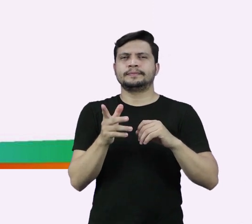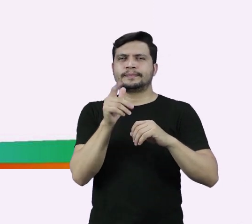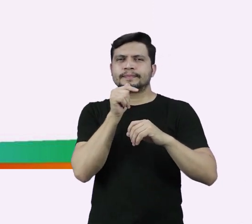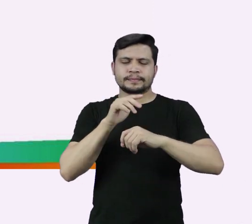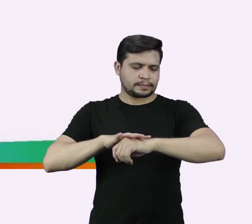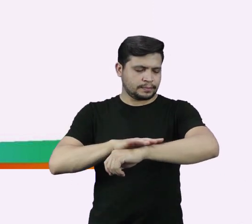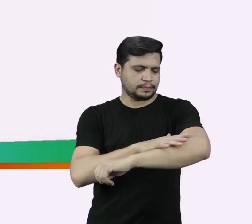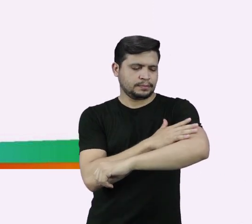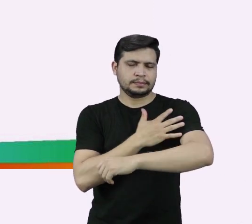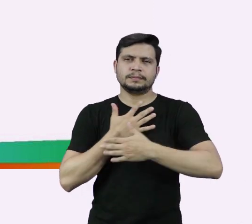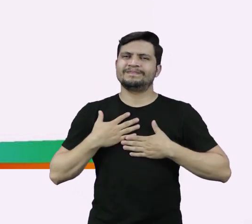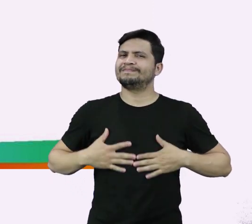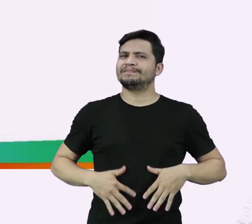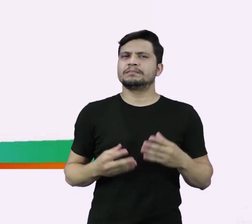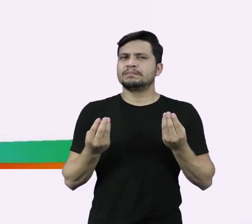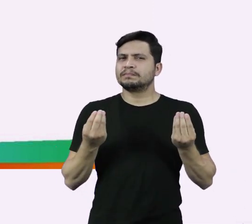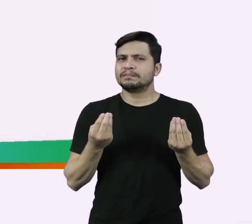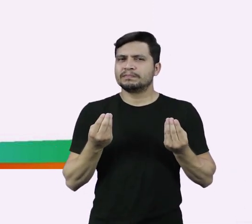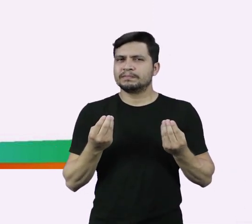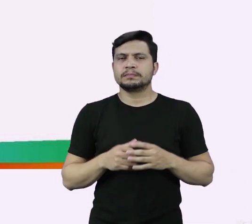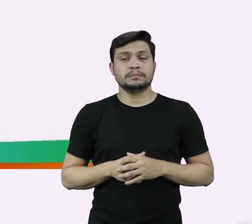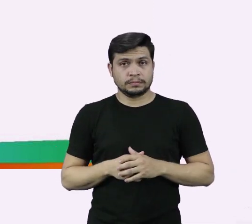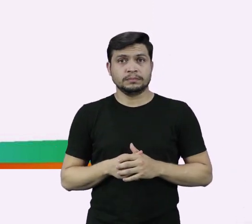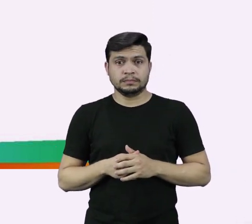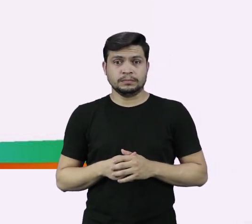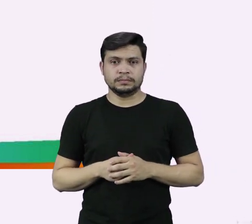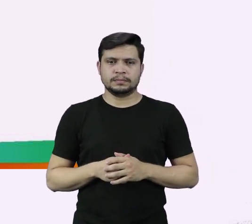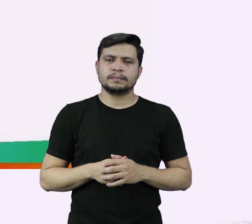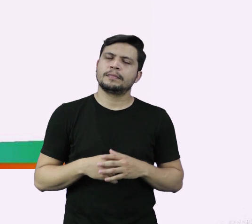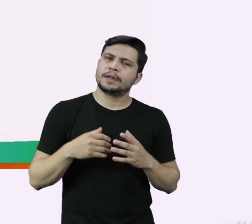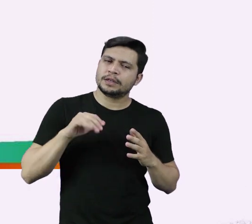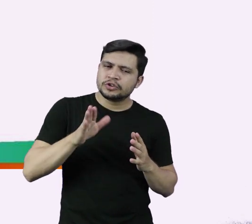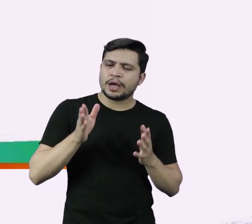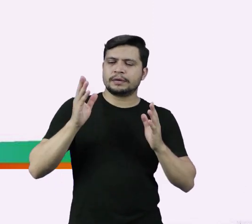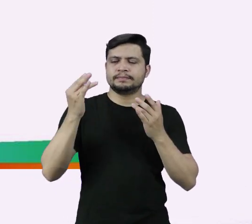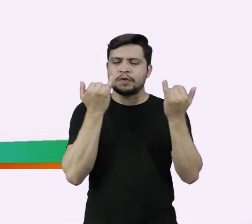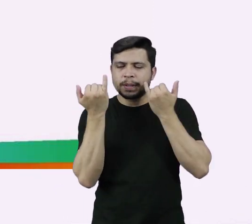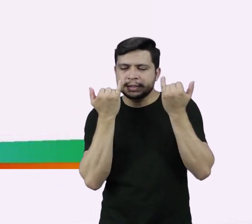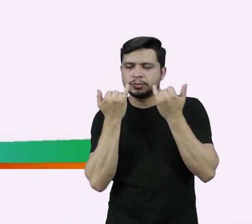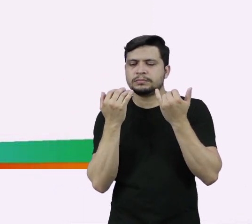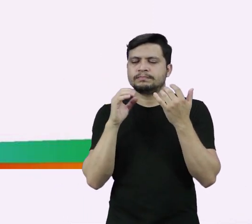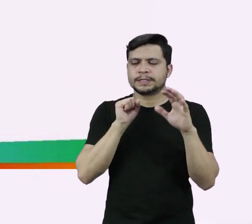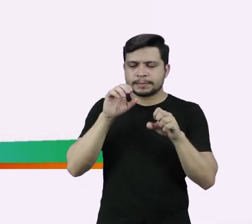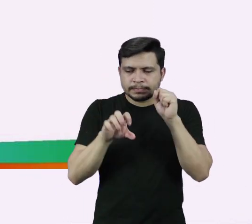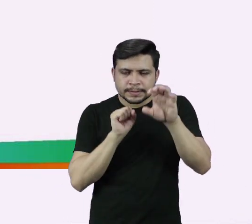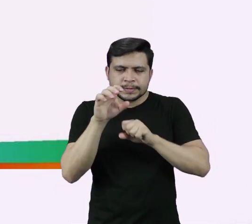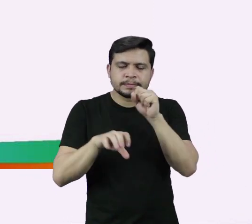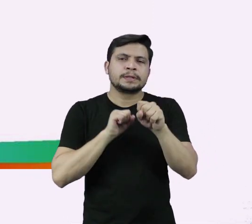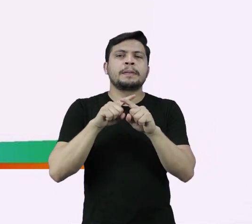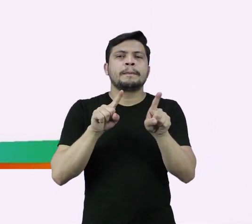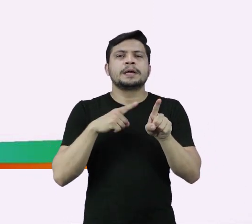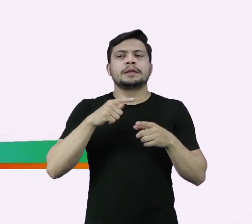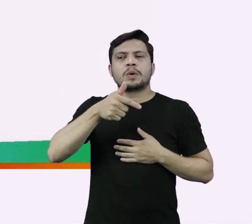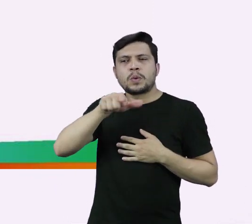Bom, com posse dessas informações, a gente, no caso, pode responder o exercício? Ainda não. Tem outra informação importante. Ele